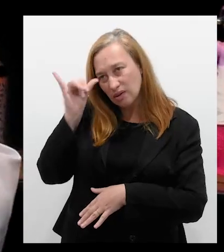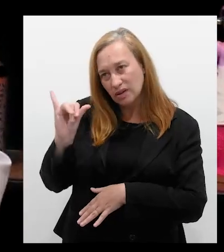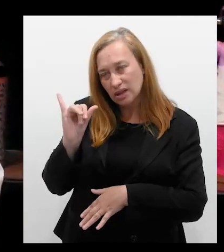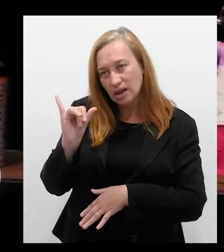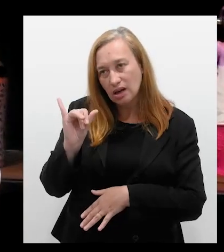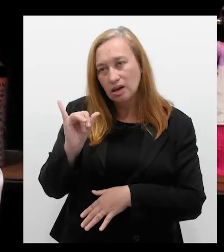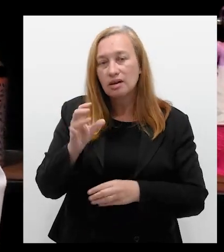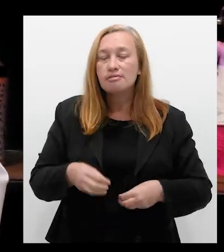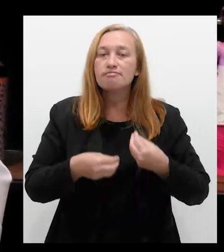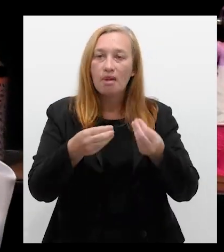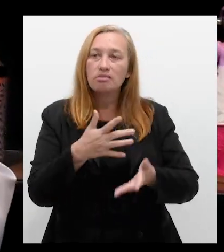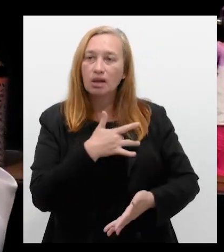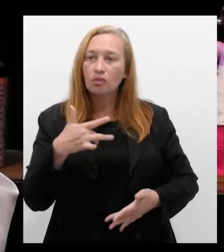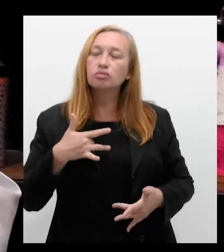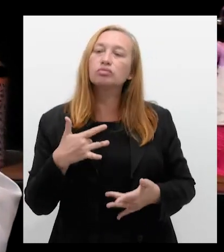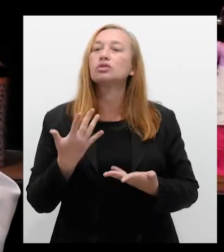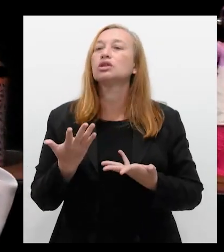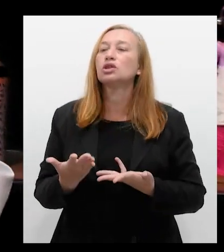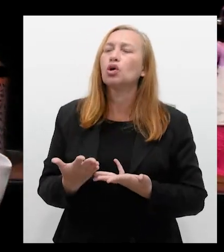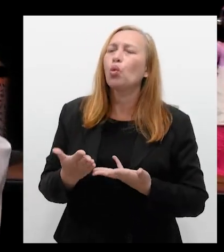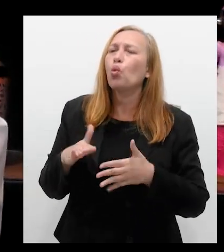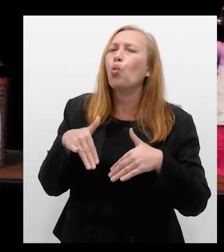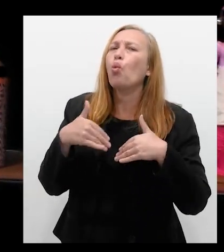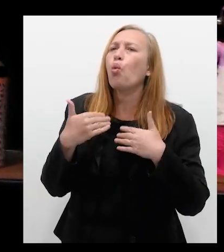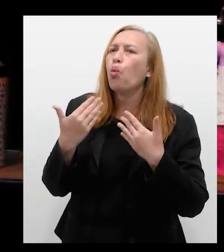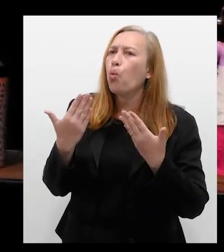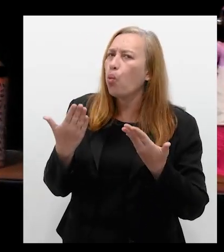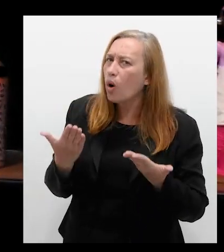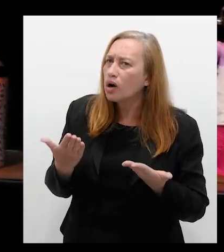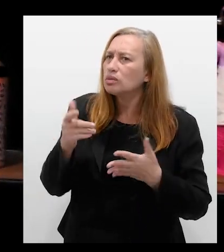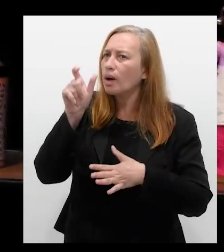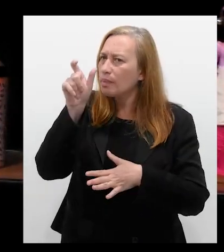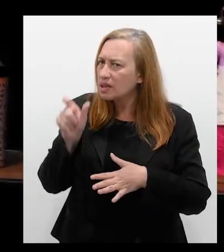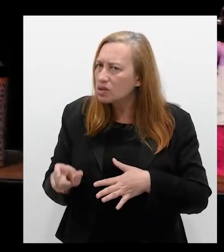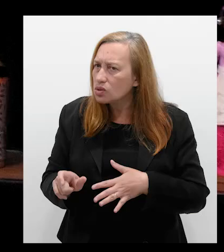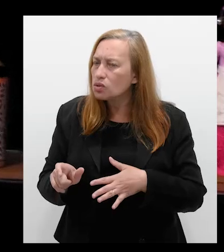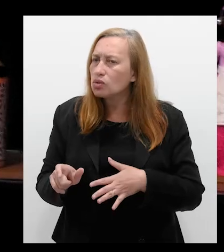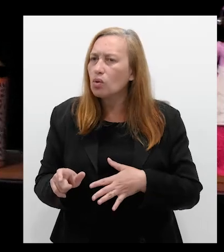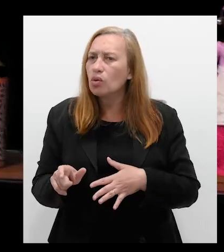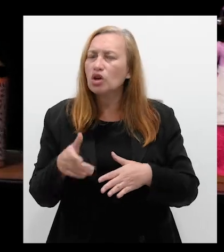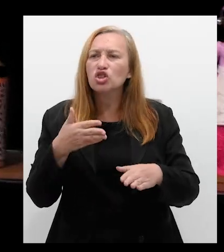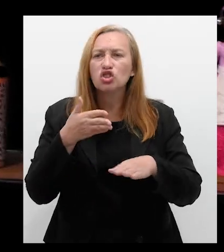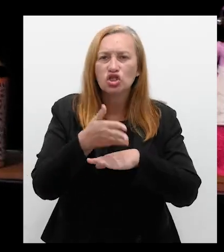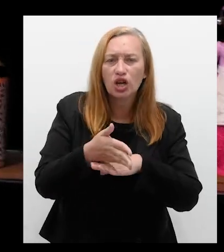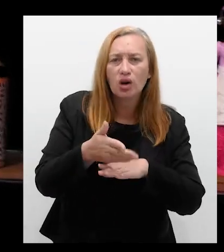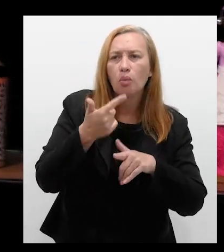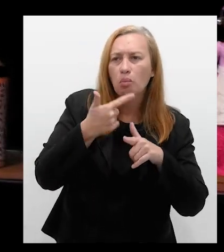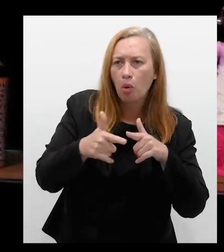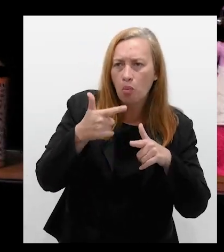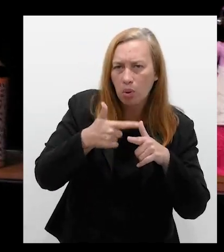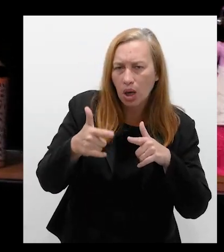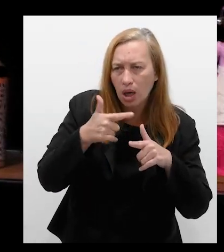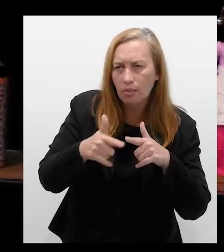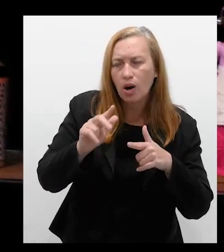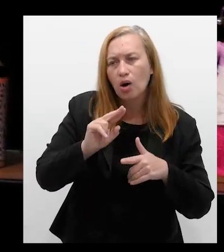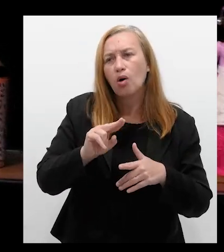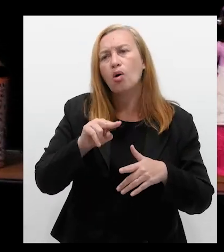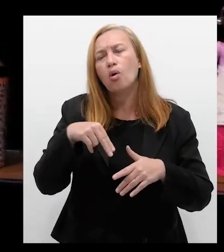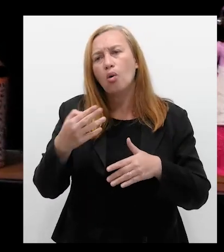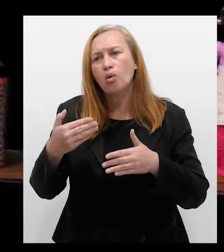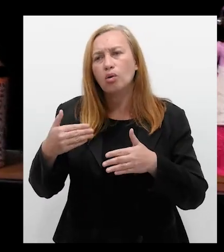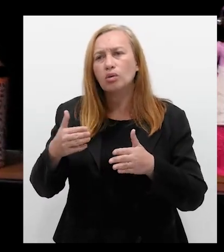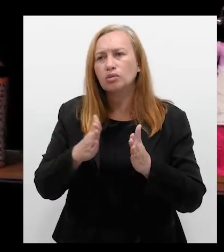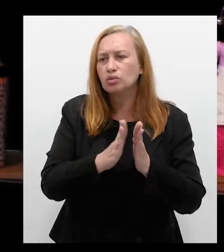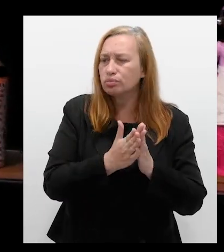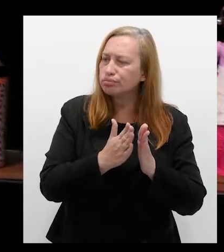e promover saúde. A partir disso, quando, né, pessoas assistidas já chegam com problema instalado ou, né, no decorrer